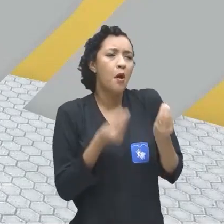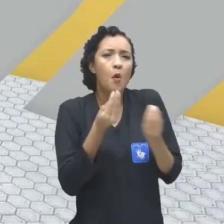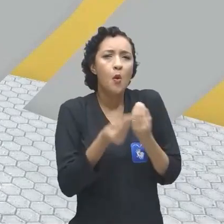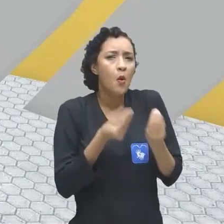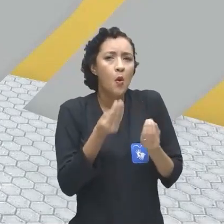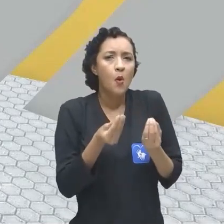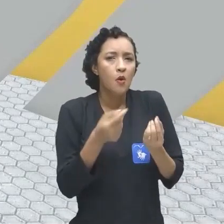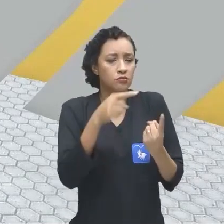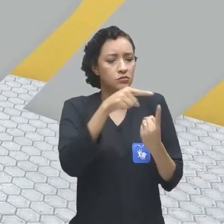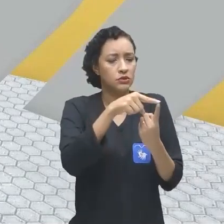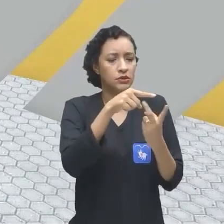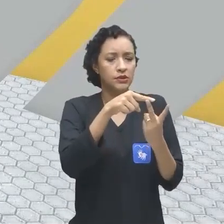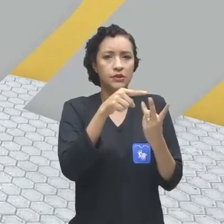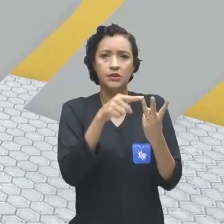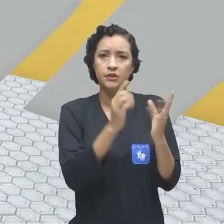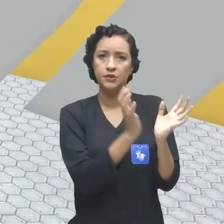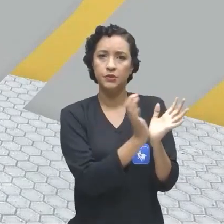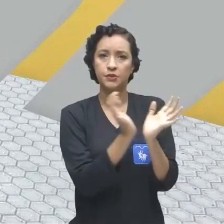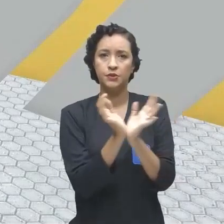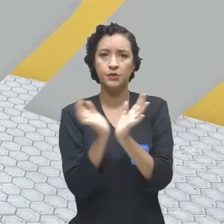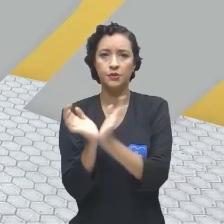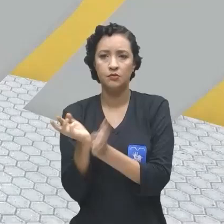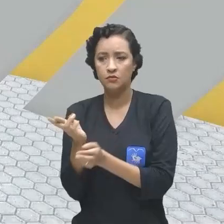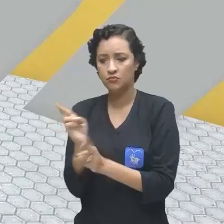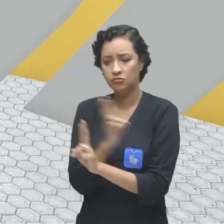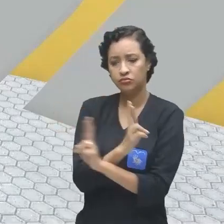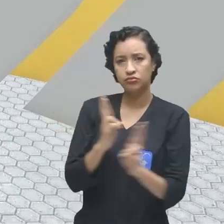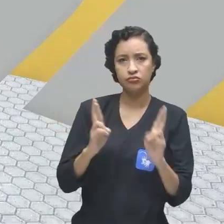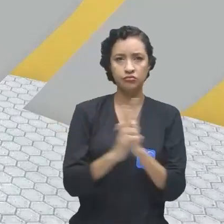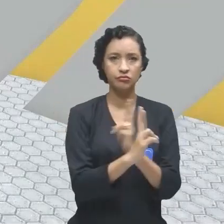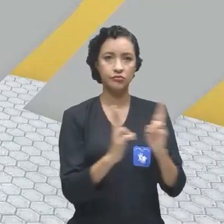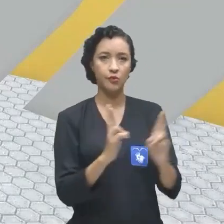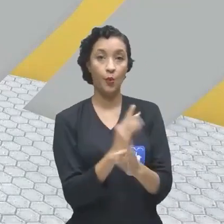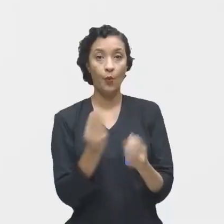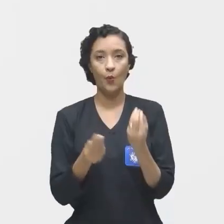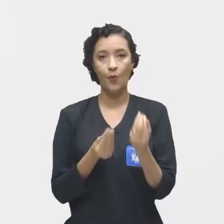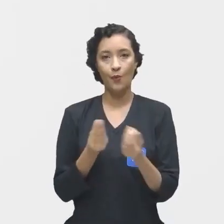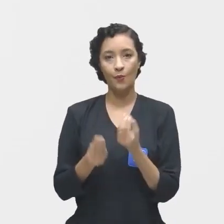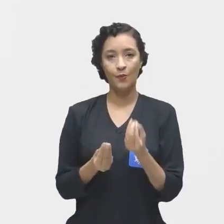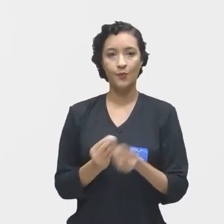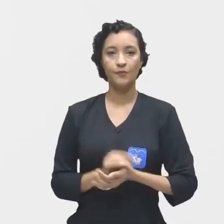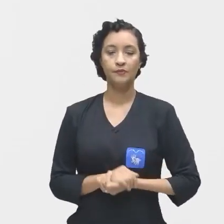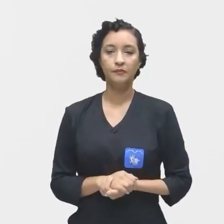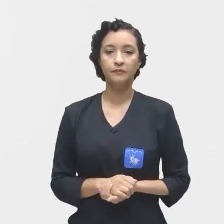três setores se relacionam entre si? Vamos lá, vamos ver comigo?